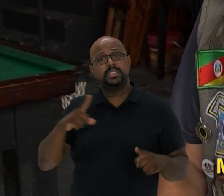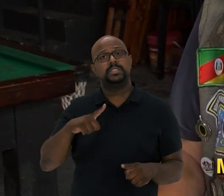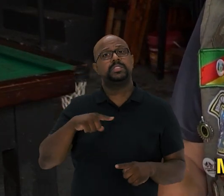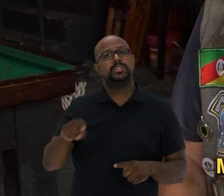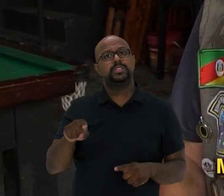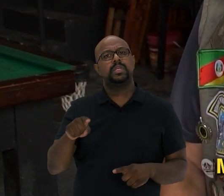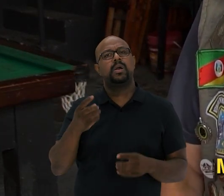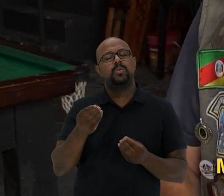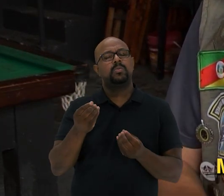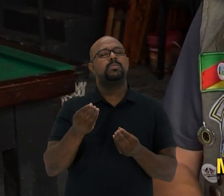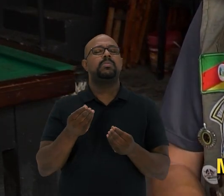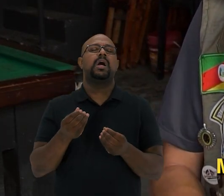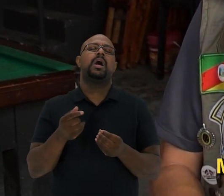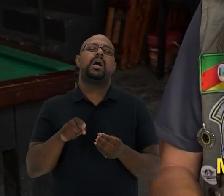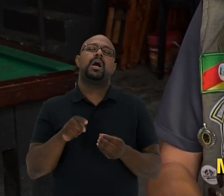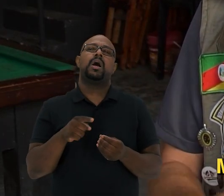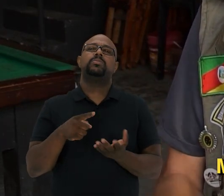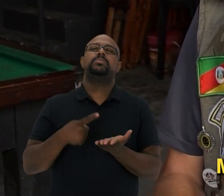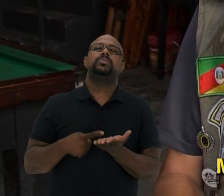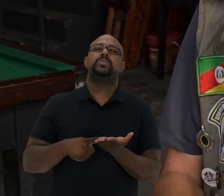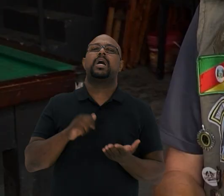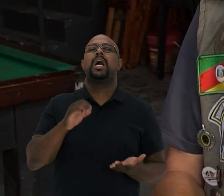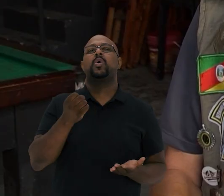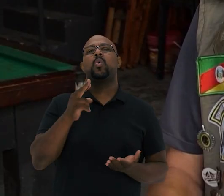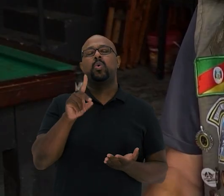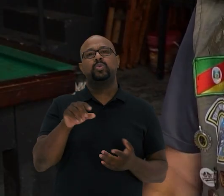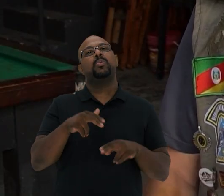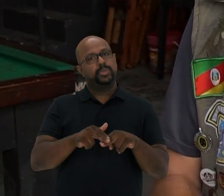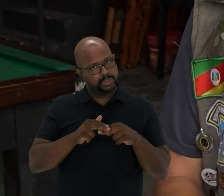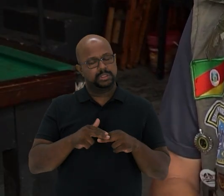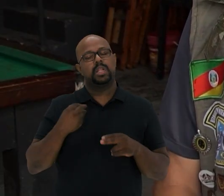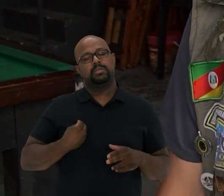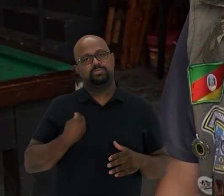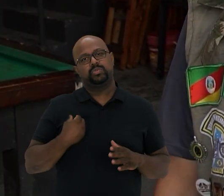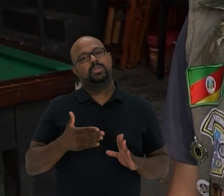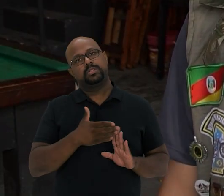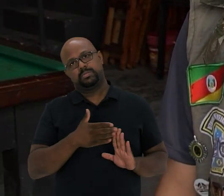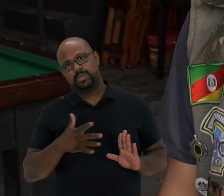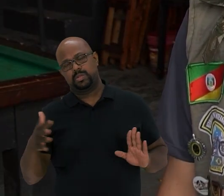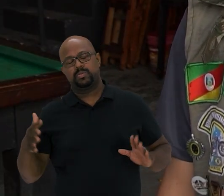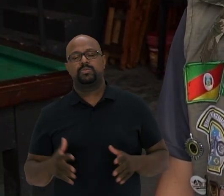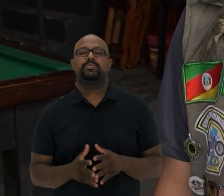Mas existia um respaldo de um acordo, e por isso que ela funcionou por esse período.